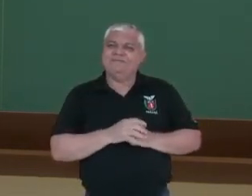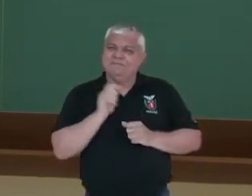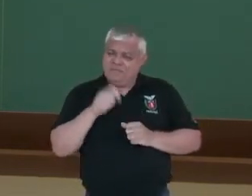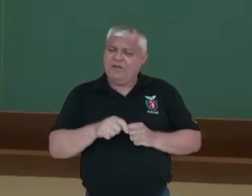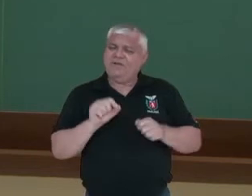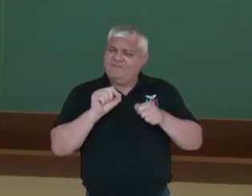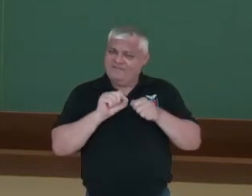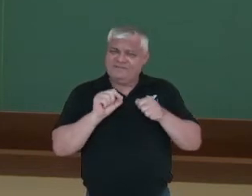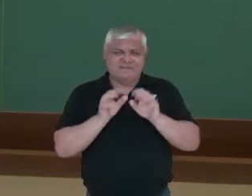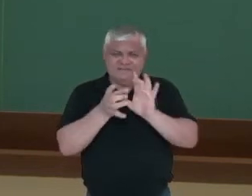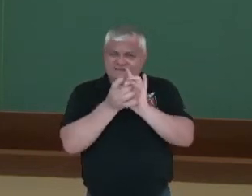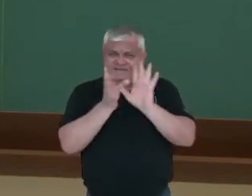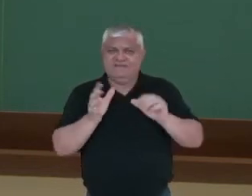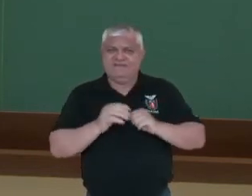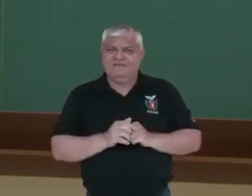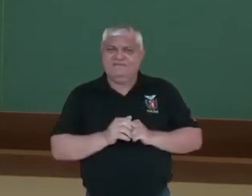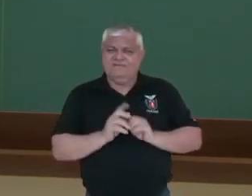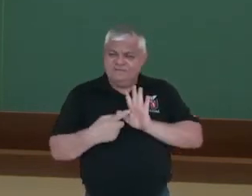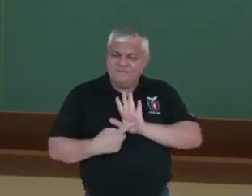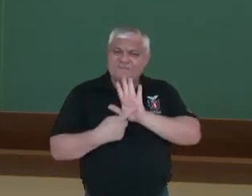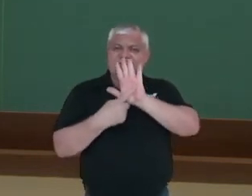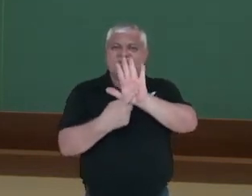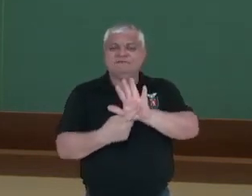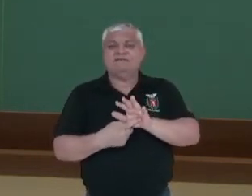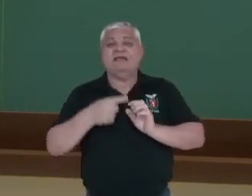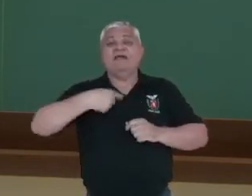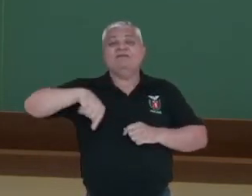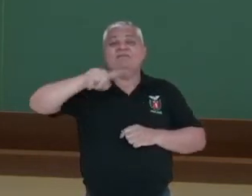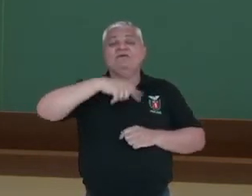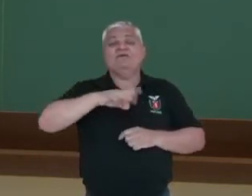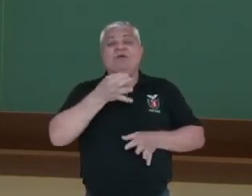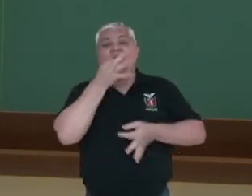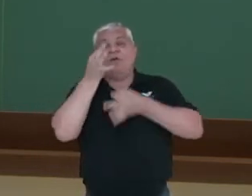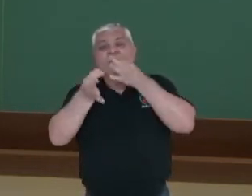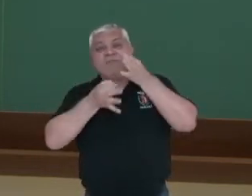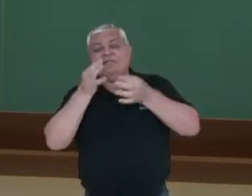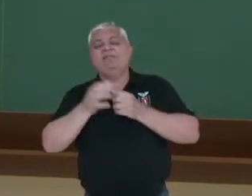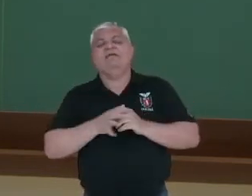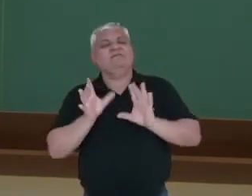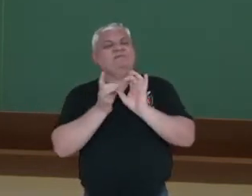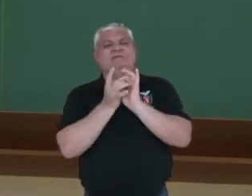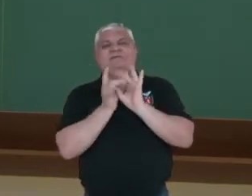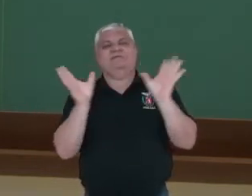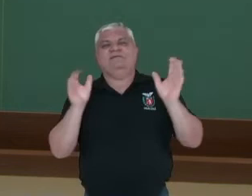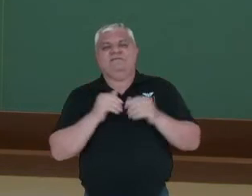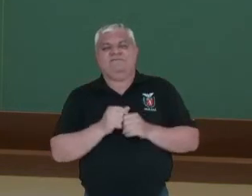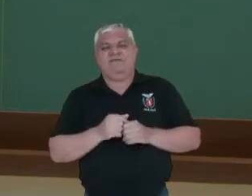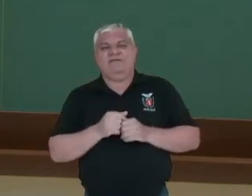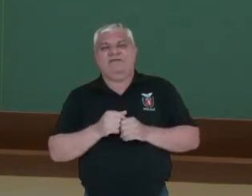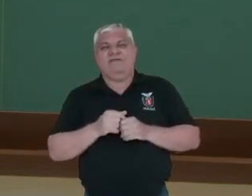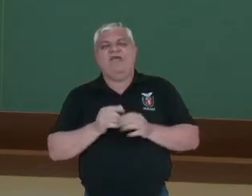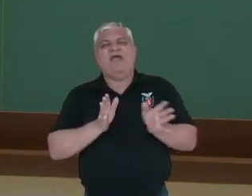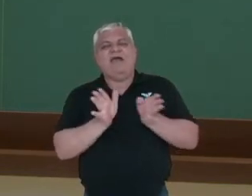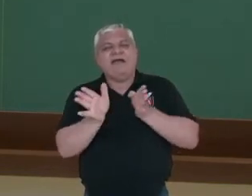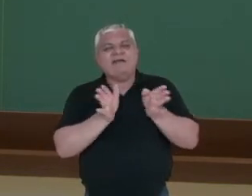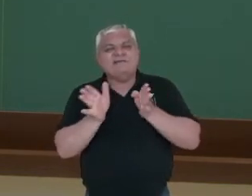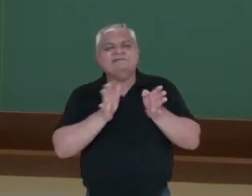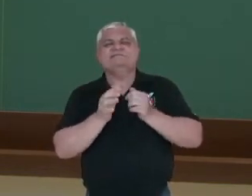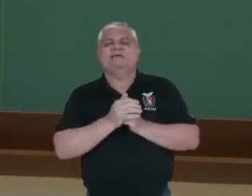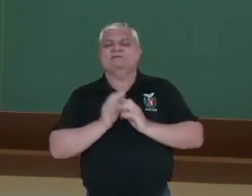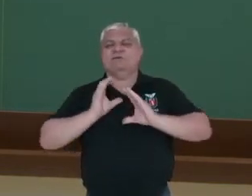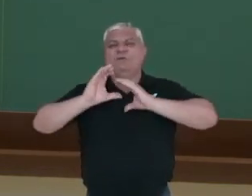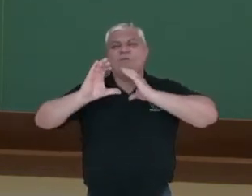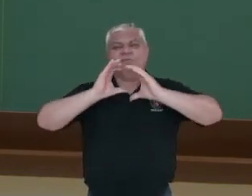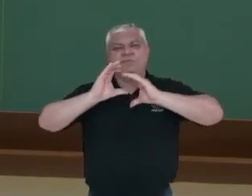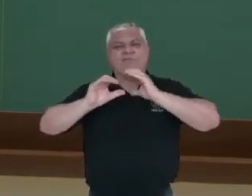apropriar. Tem que trazer para nós isso, para que a gente consiga essa democratização do acesso aos meios de comunicação em